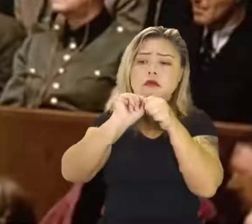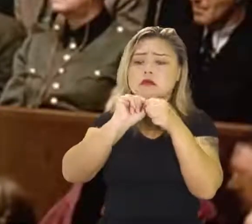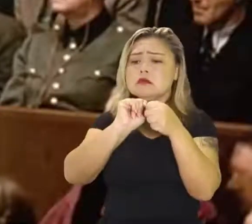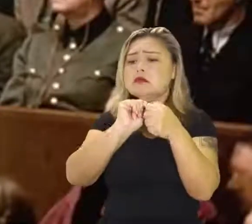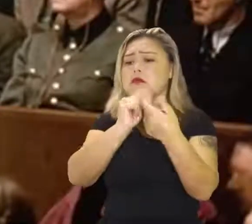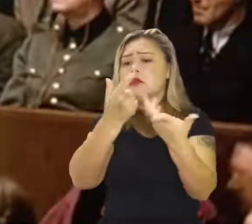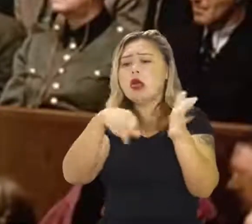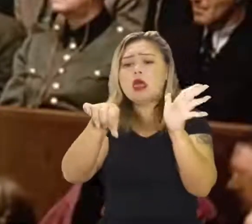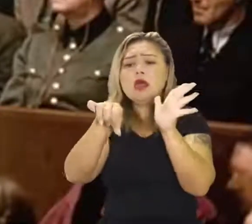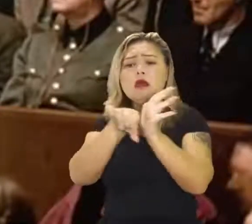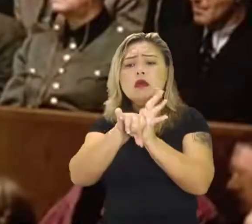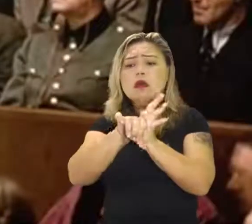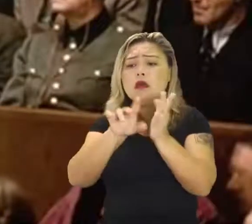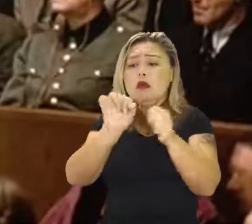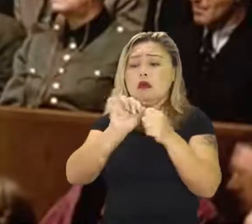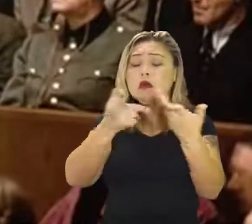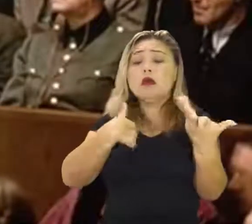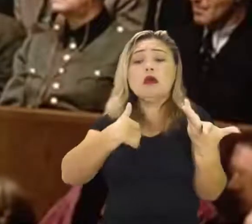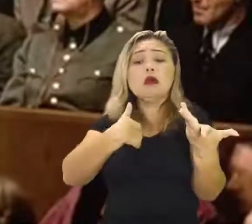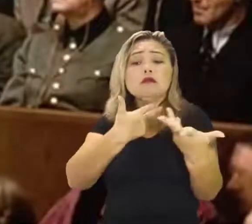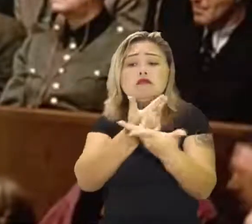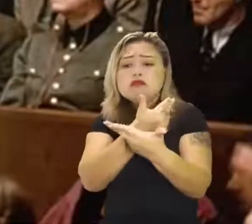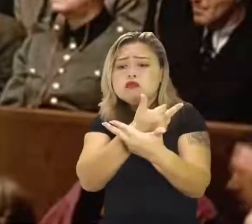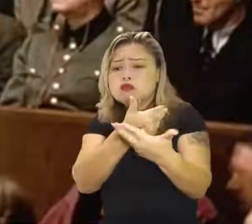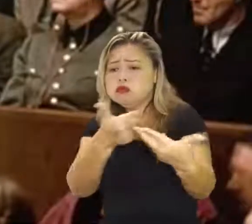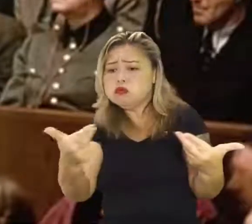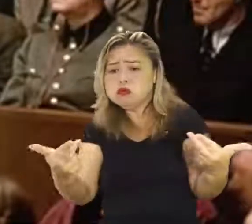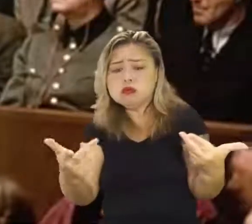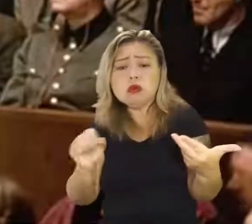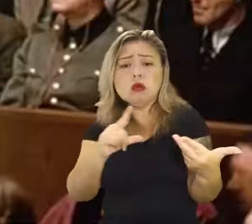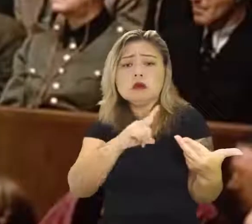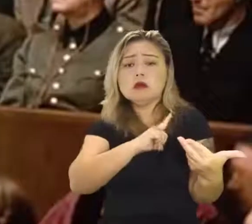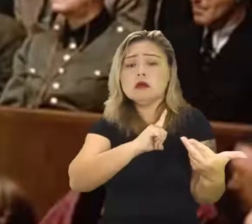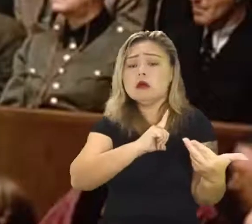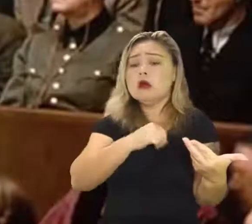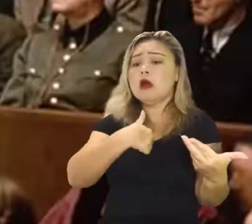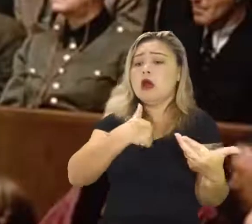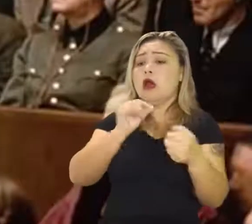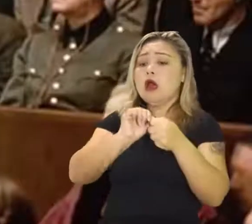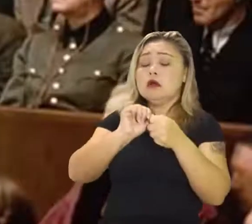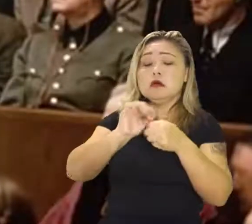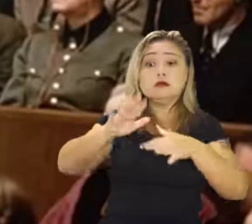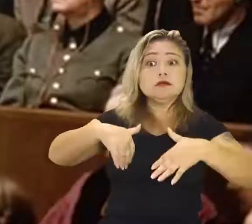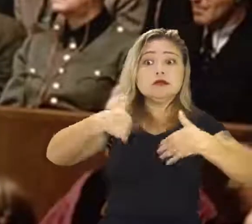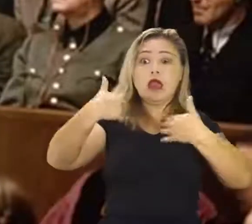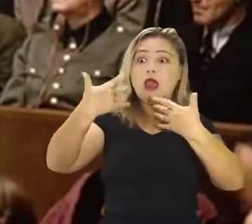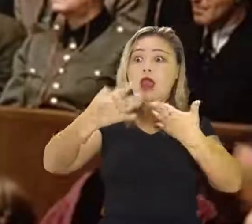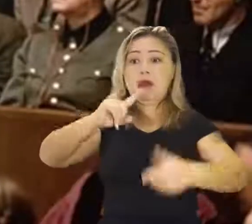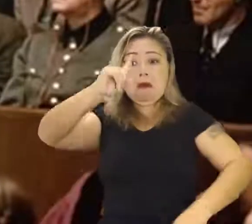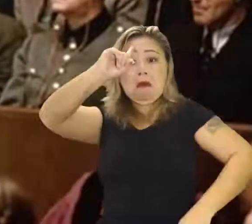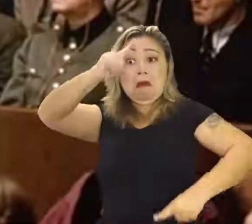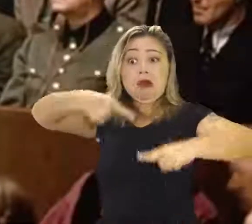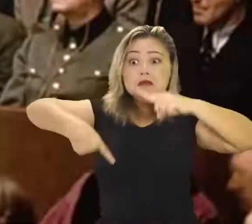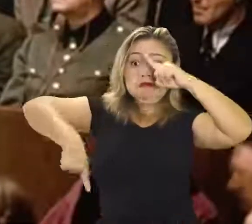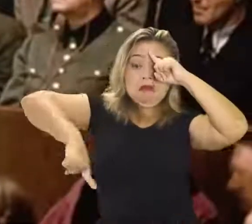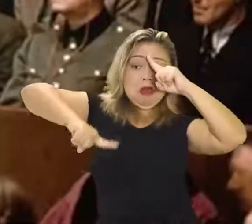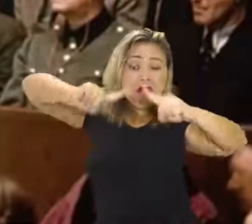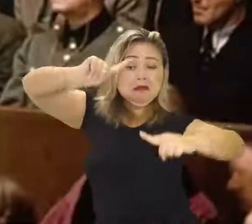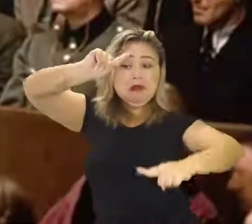atrocidades. Principalmente porque eles estavam com um antissemitismo muito aflorado e a